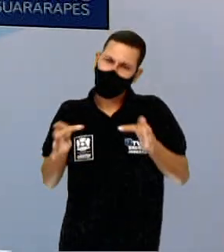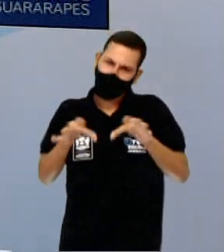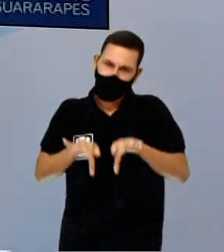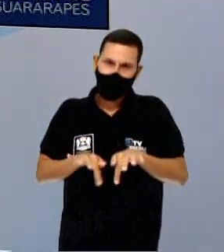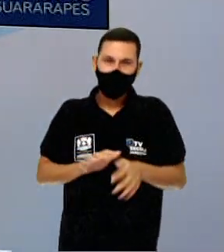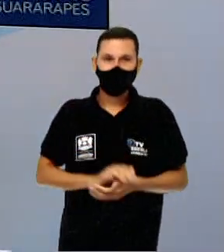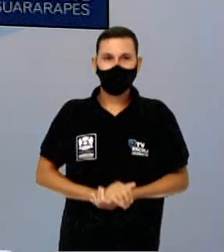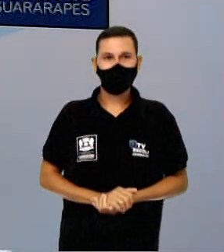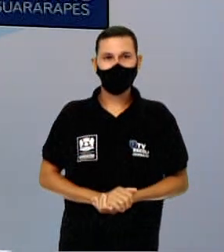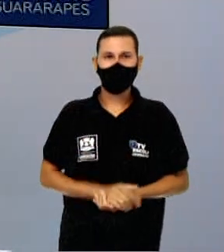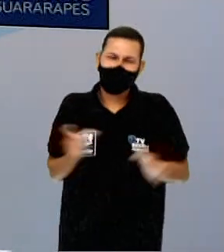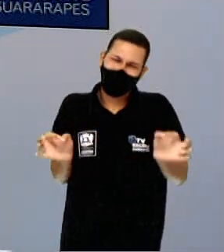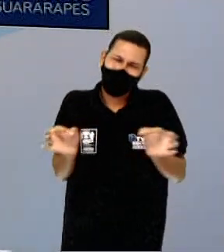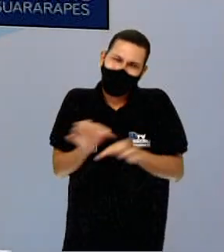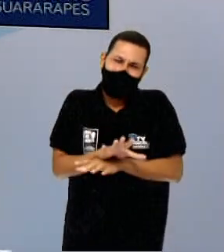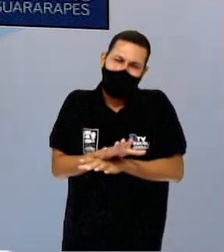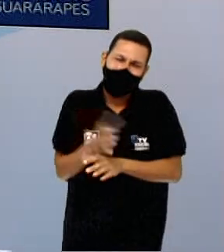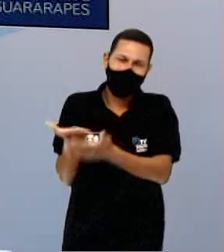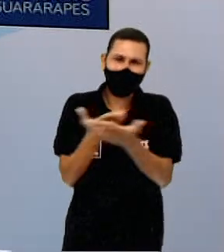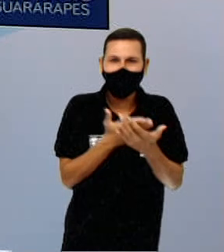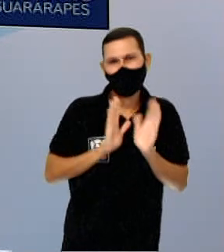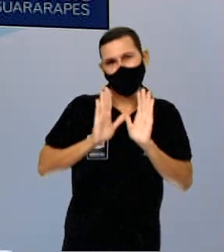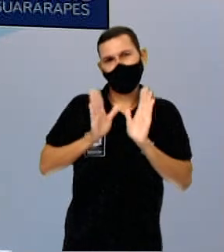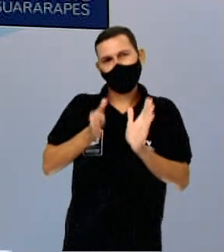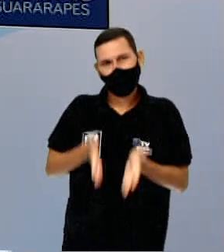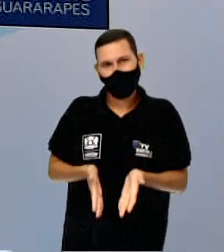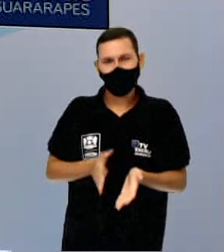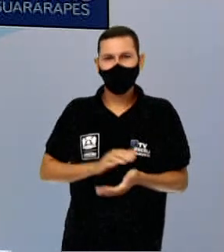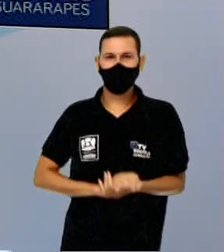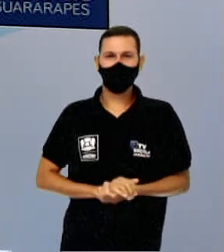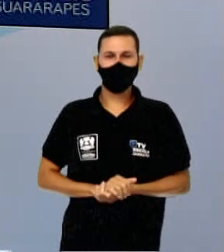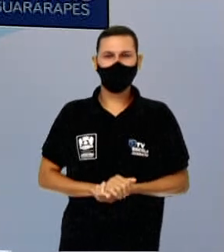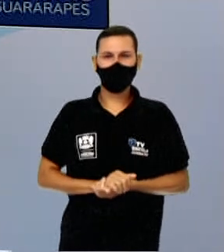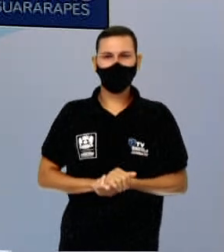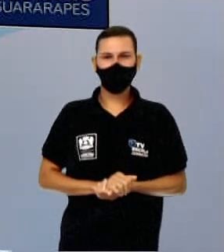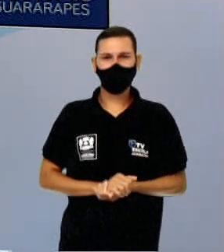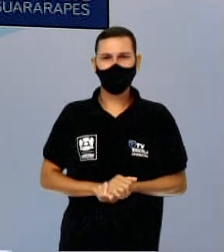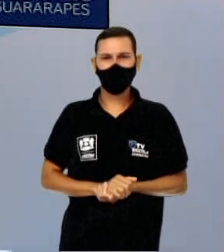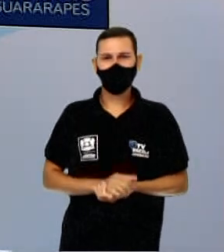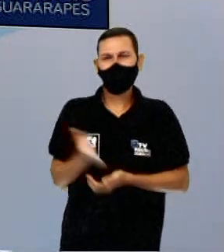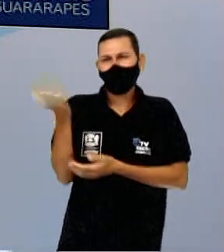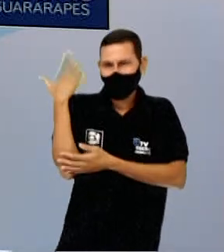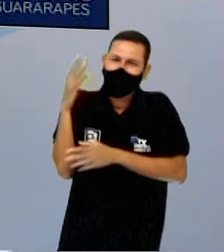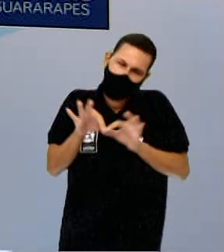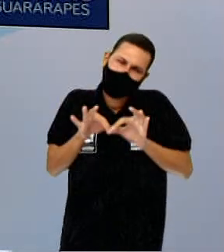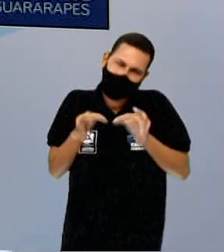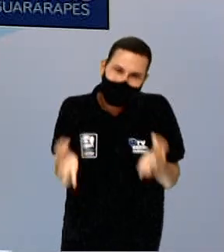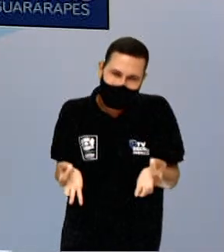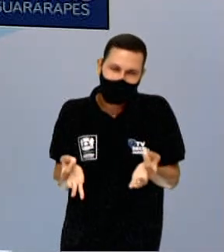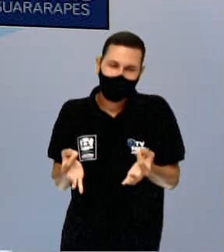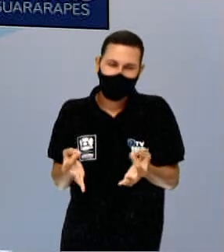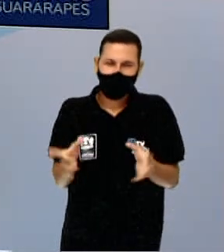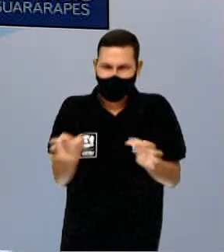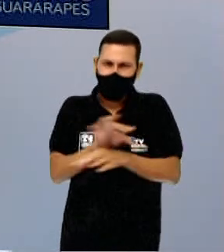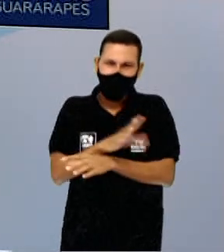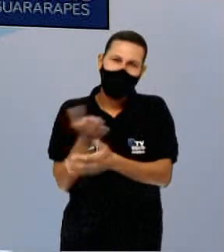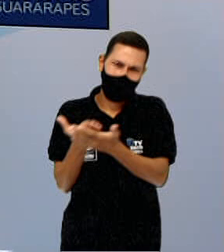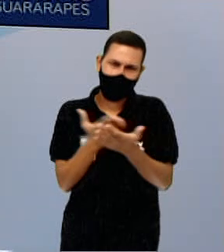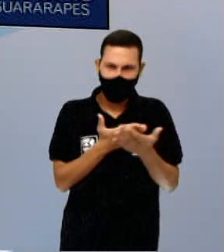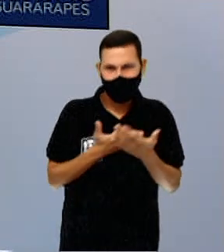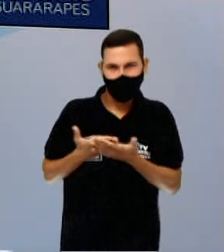Pronto, minha gente, para finalizar a aula de hoje sobre Simple Past, né, para finalizar a aula de hoje sobre